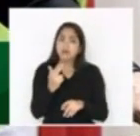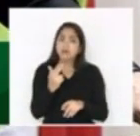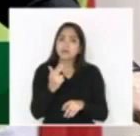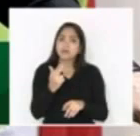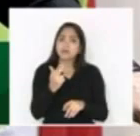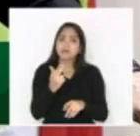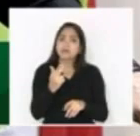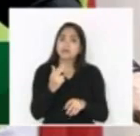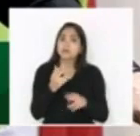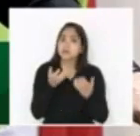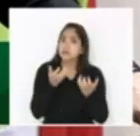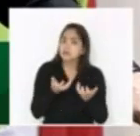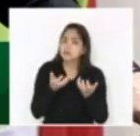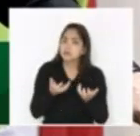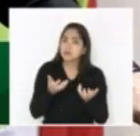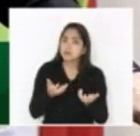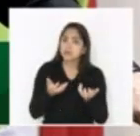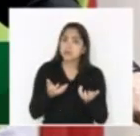estão querendo,